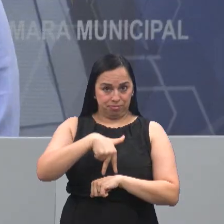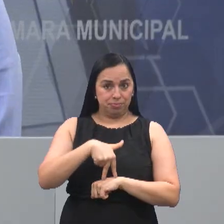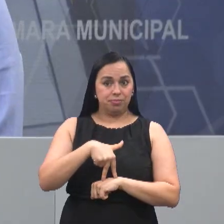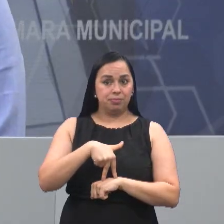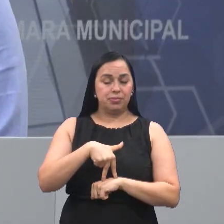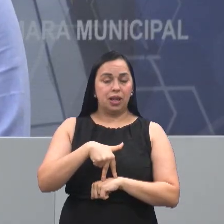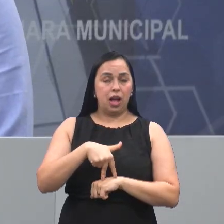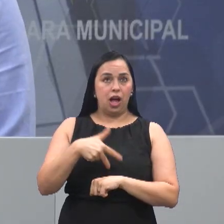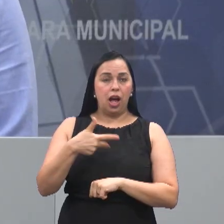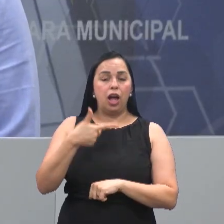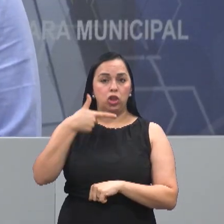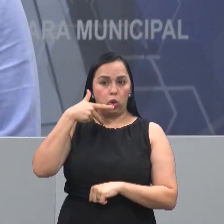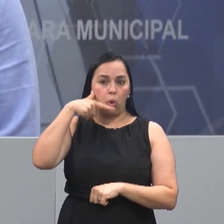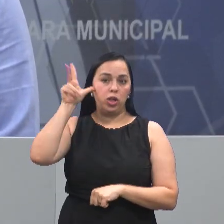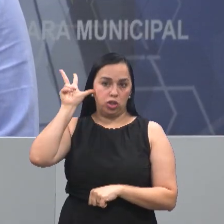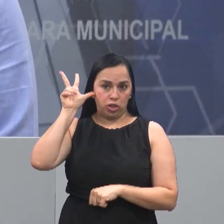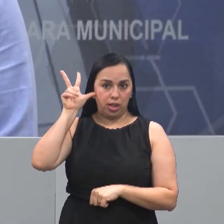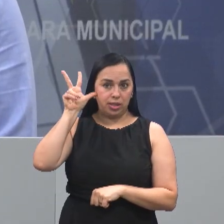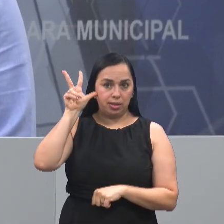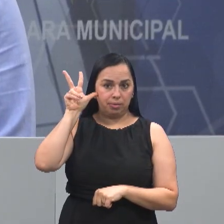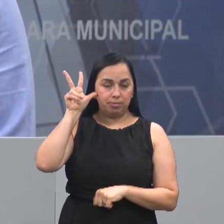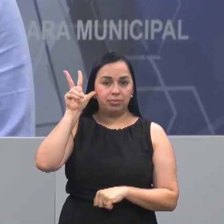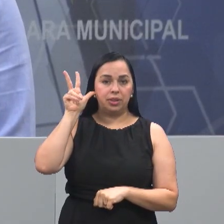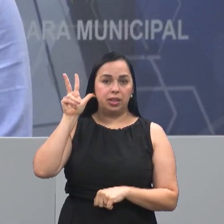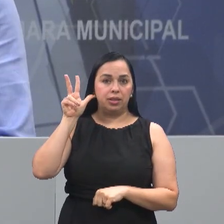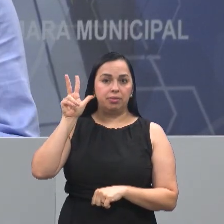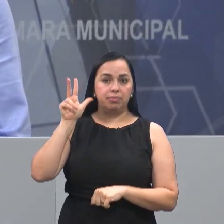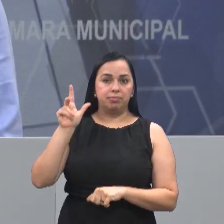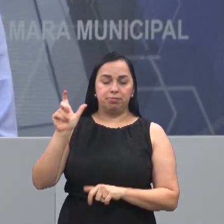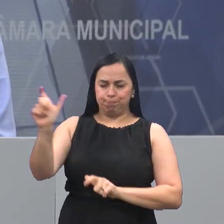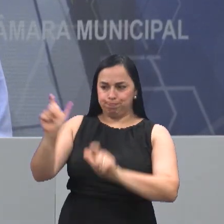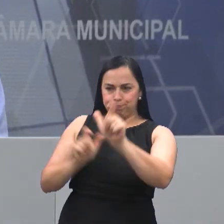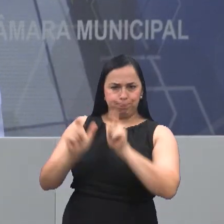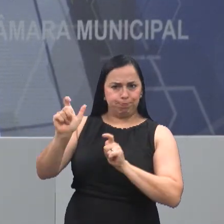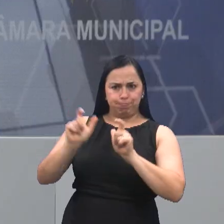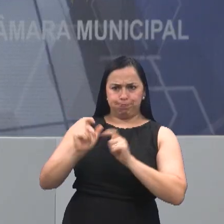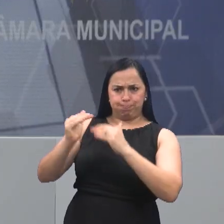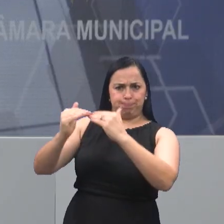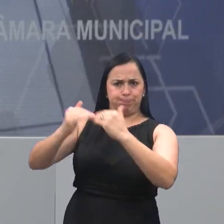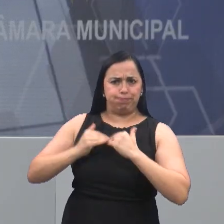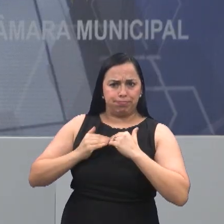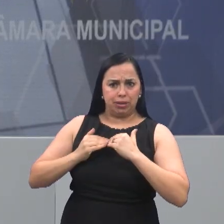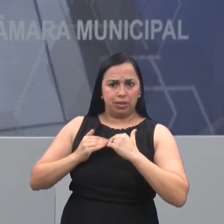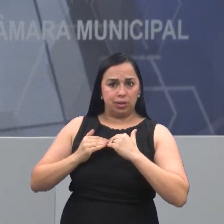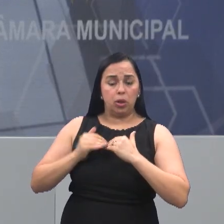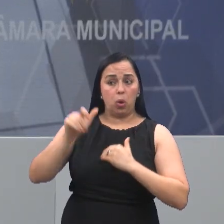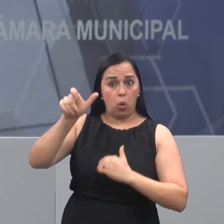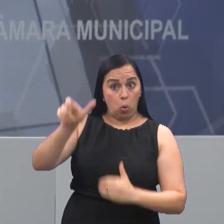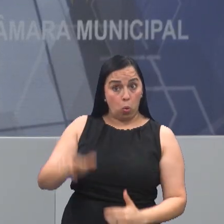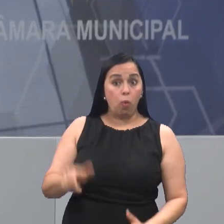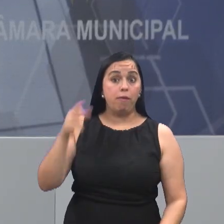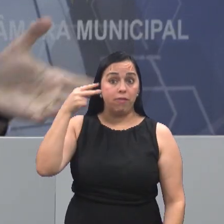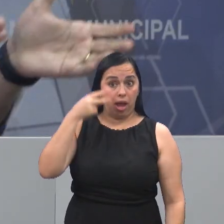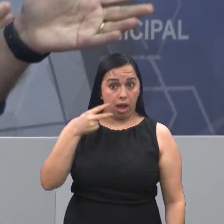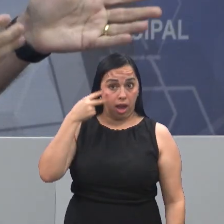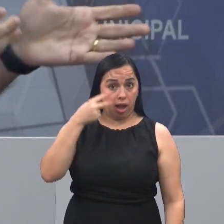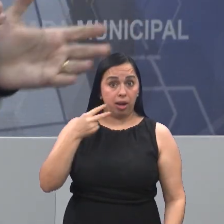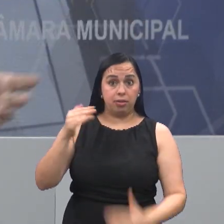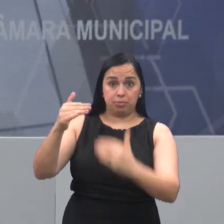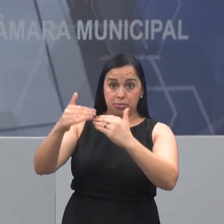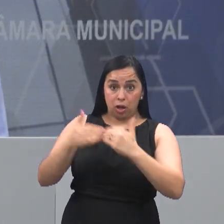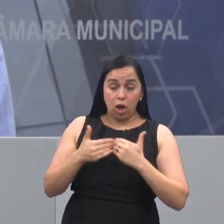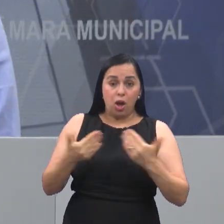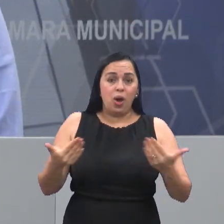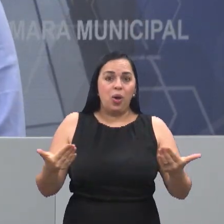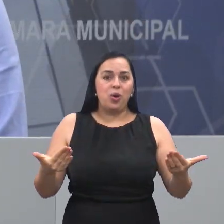dias atrás, eu sofri ataques injustos por parte de um colega parlamentar. Eu gostaria